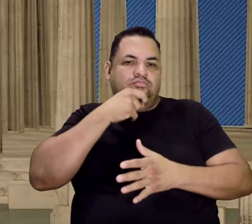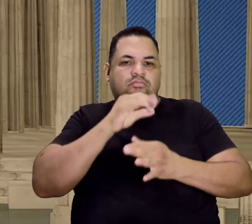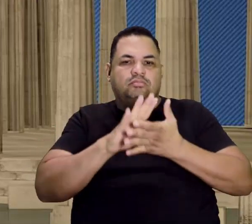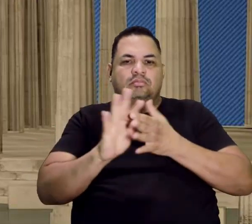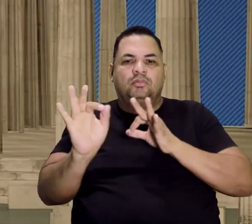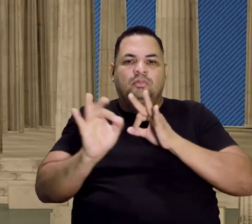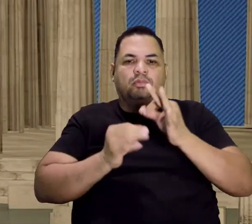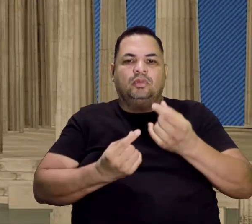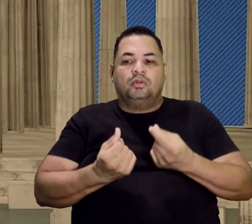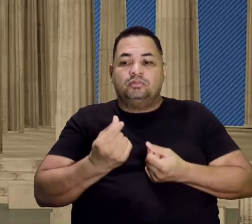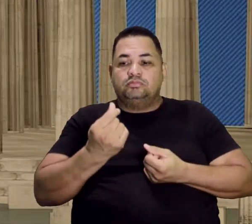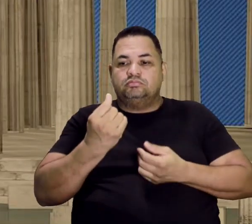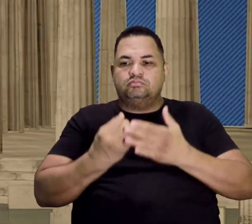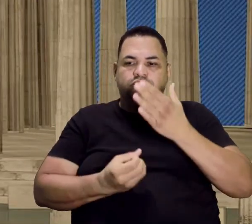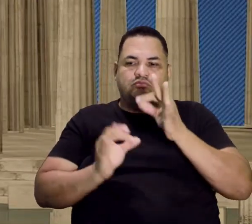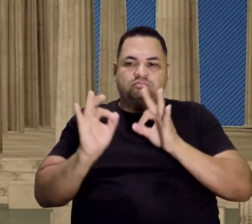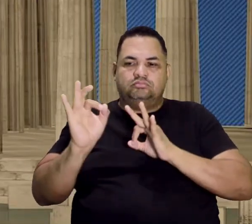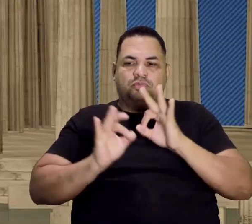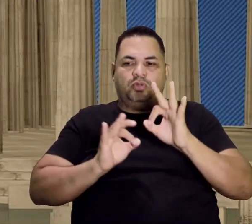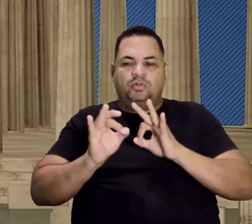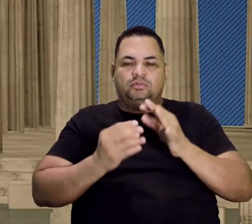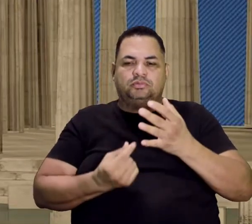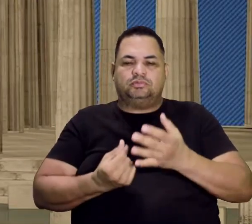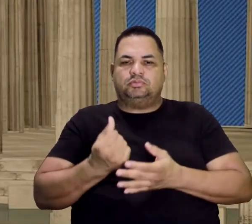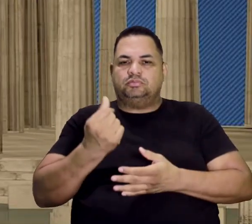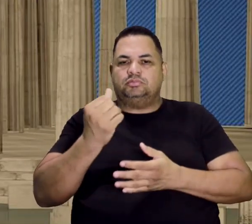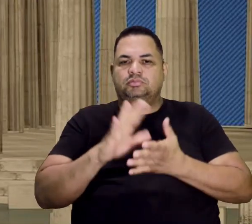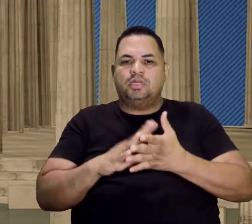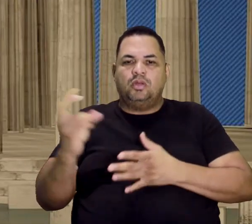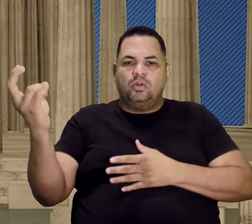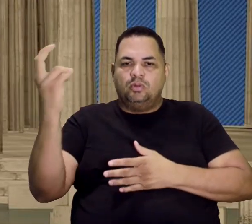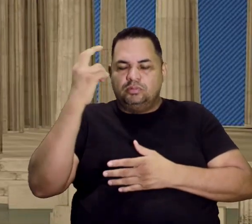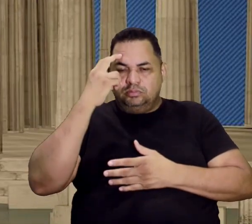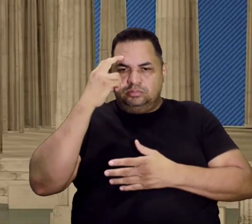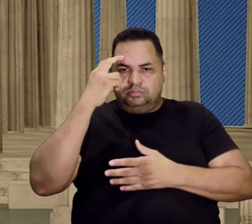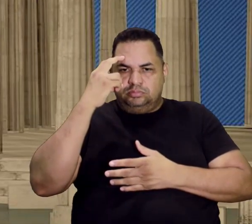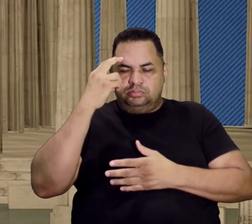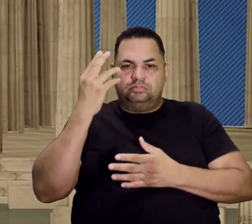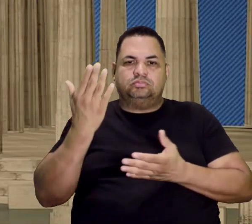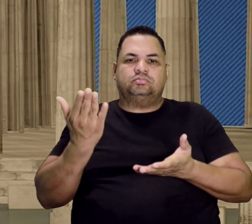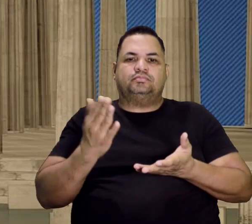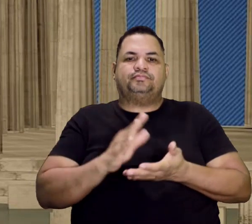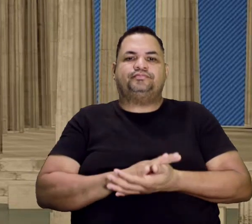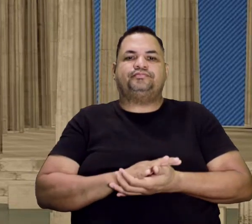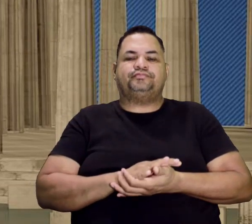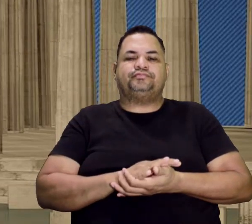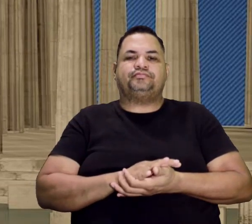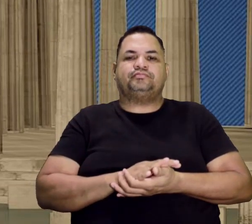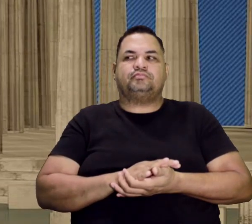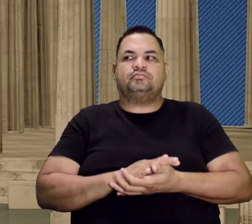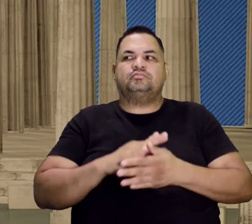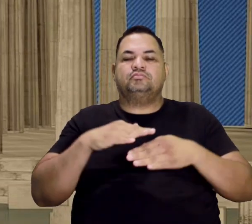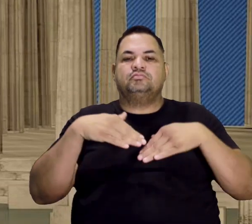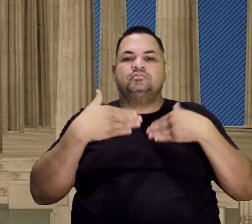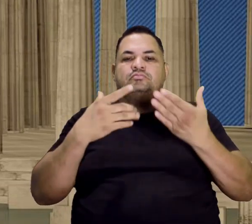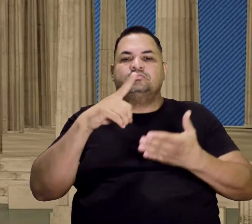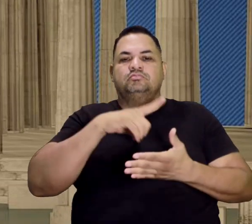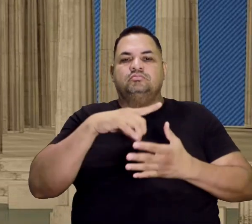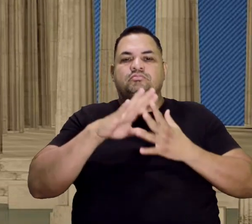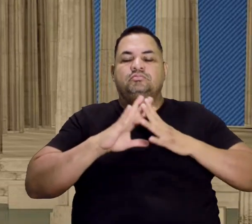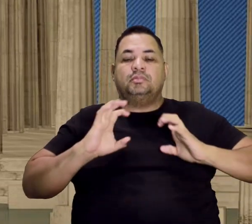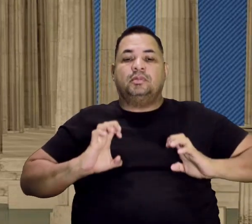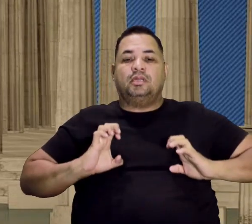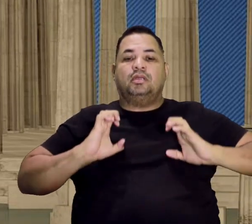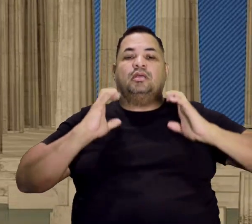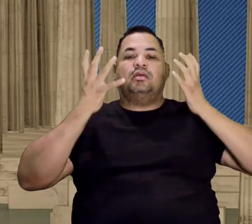uma moeda para envolver, olha aí, envolver toda a comunidade, isso é cultura. Tá? Interessante, ou seja, quando tem um